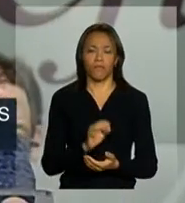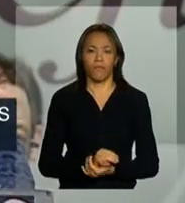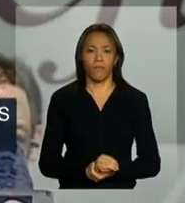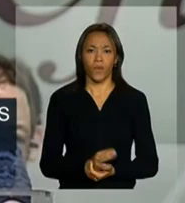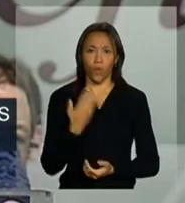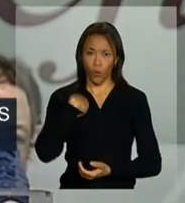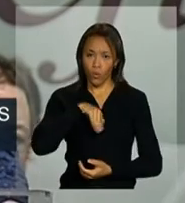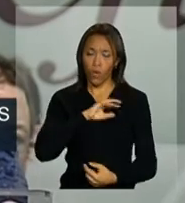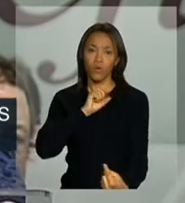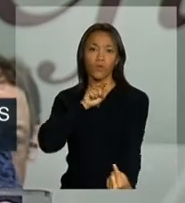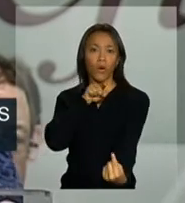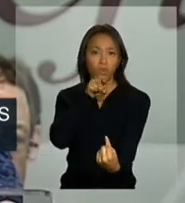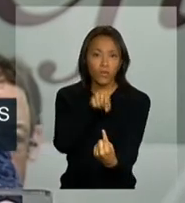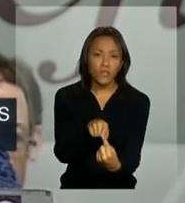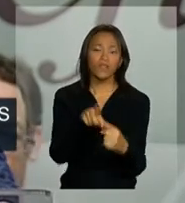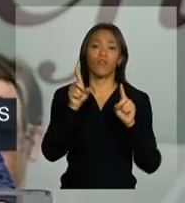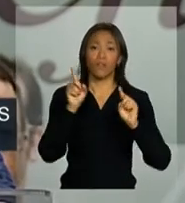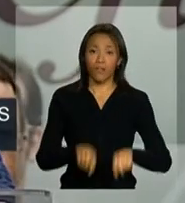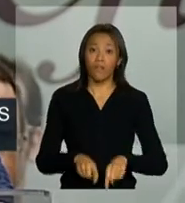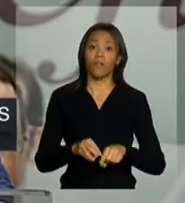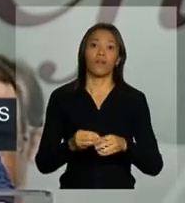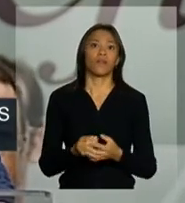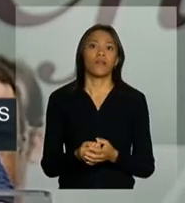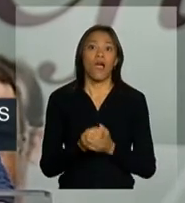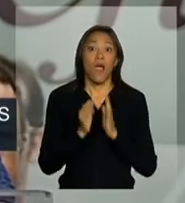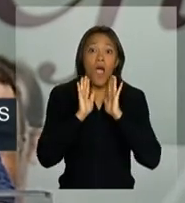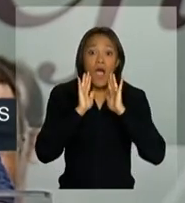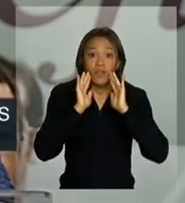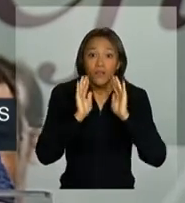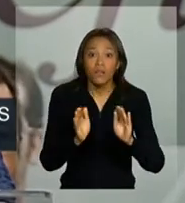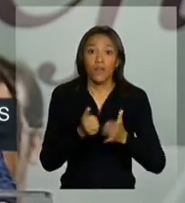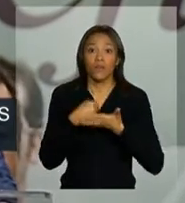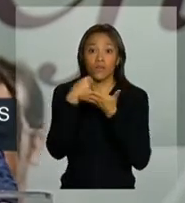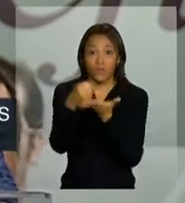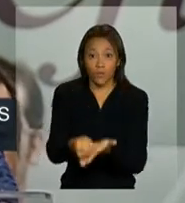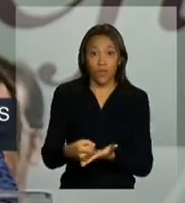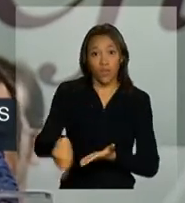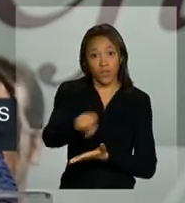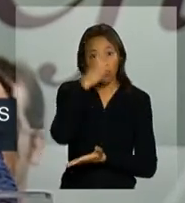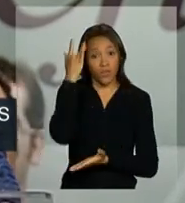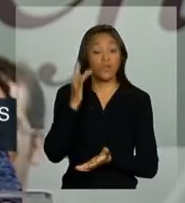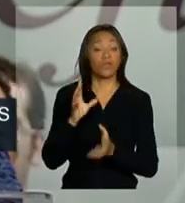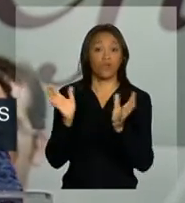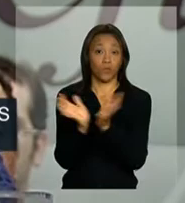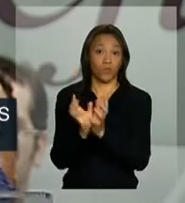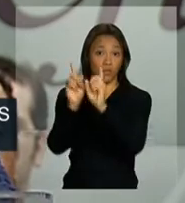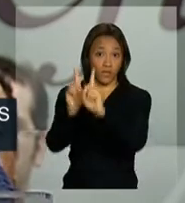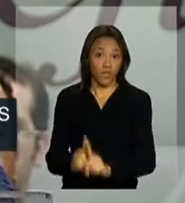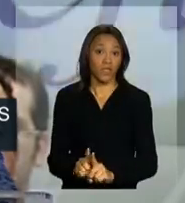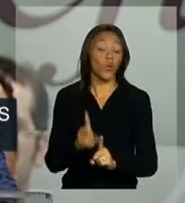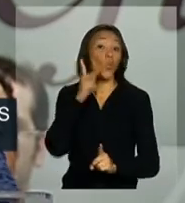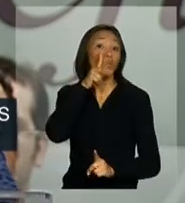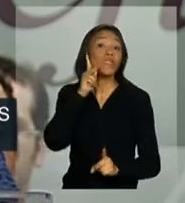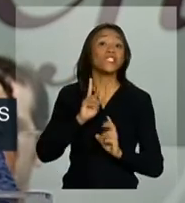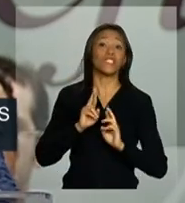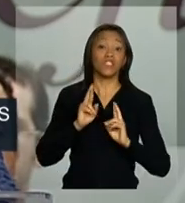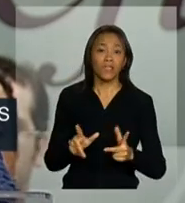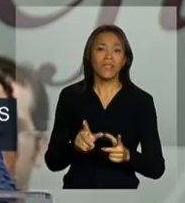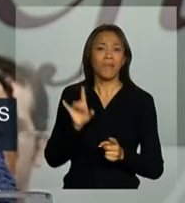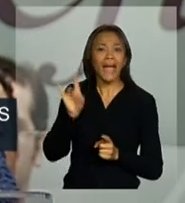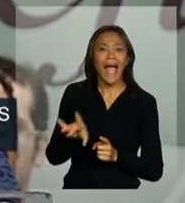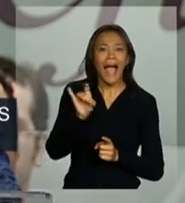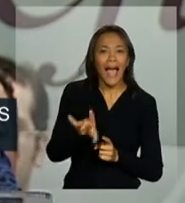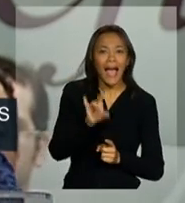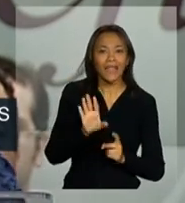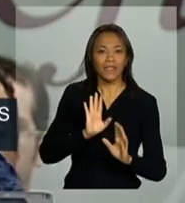O nosso objetivo é atender a população com deficiência com políticas diferenciadas para cada tipo de necessidade,